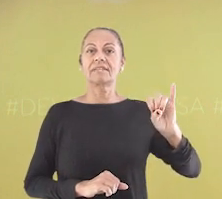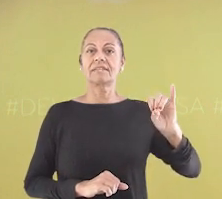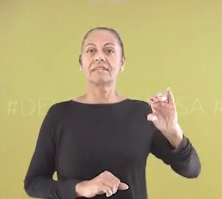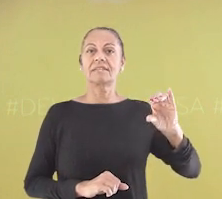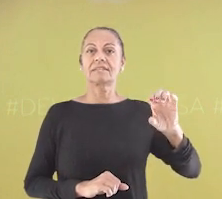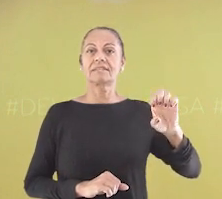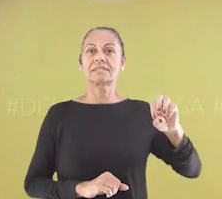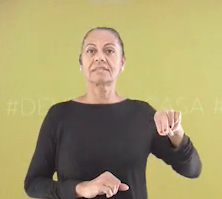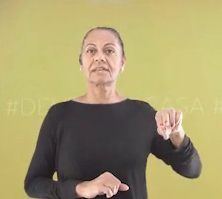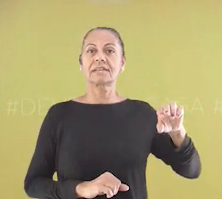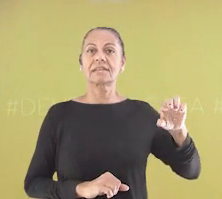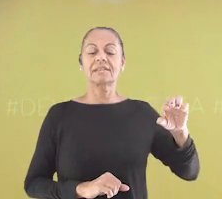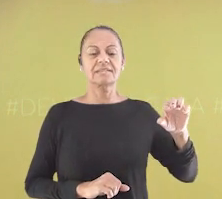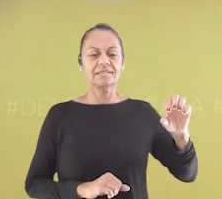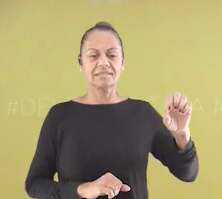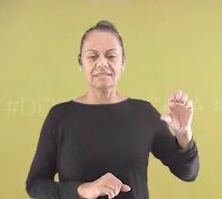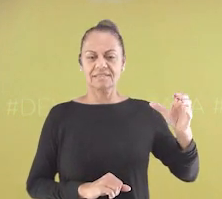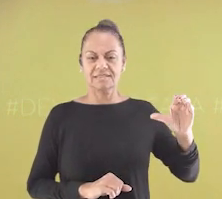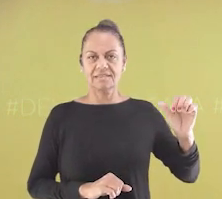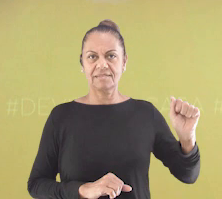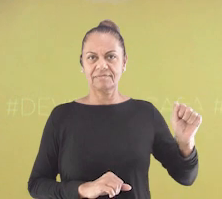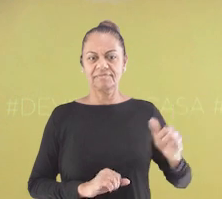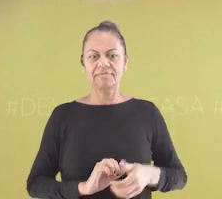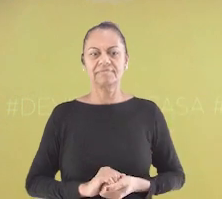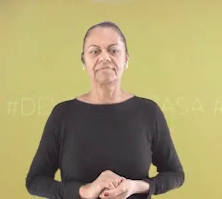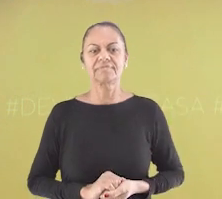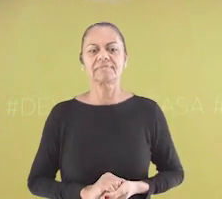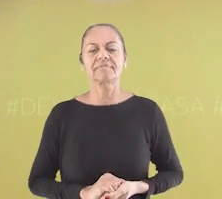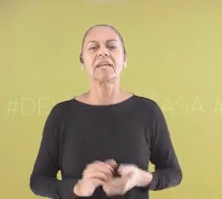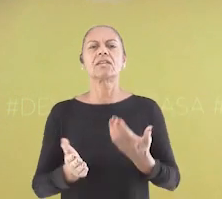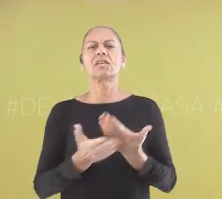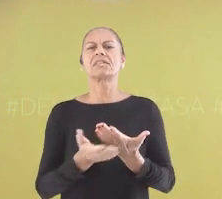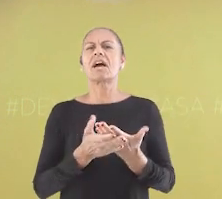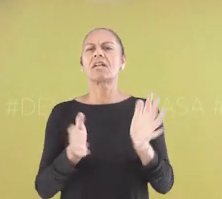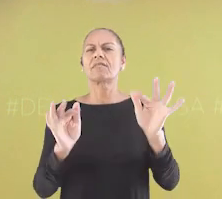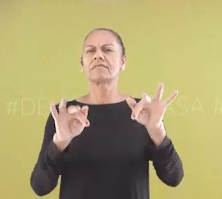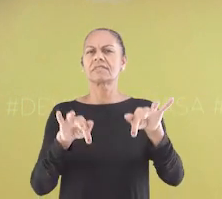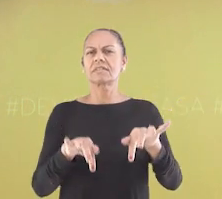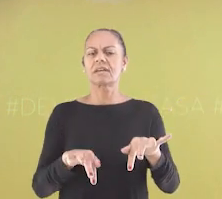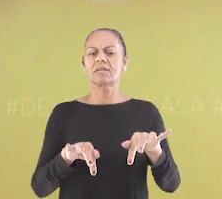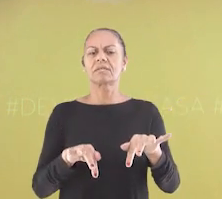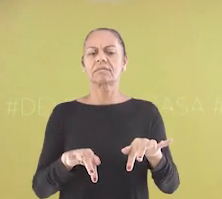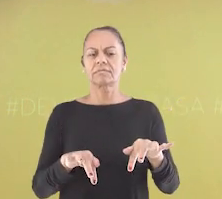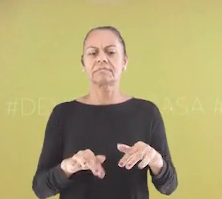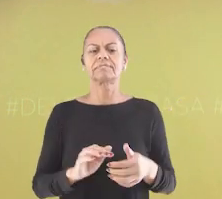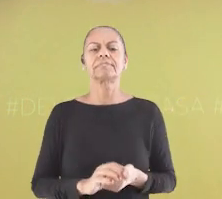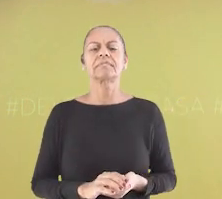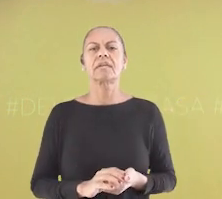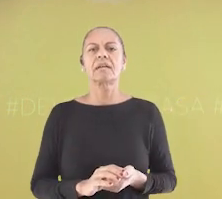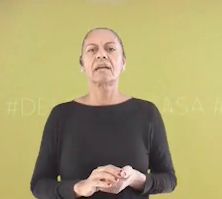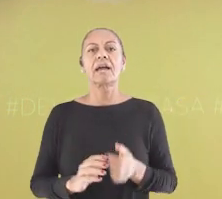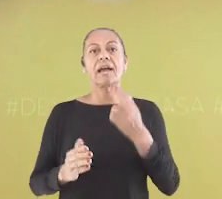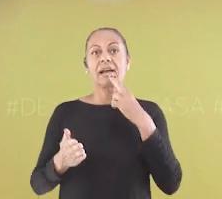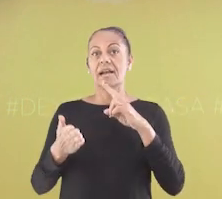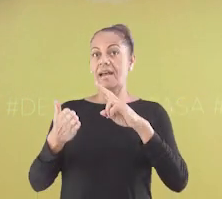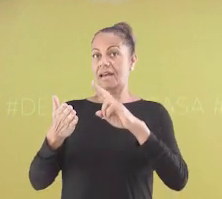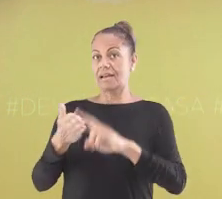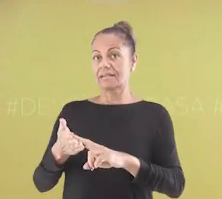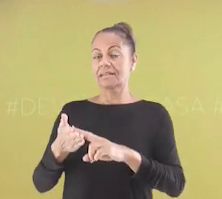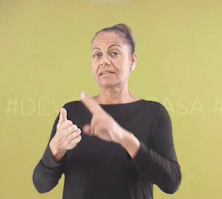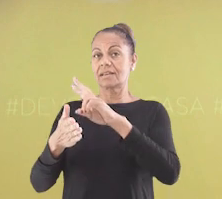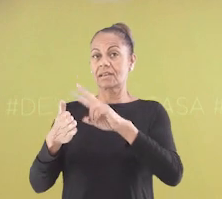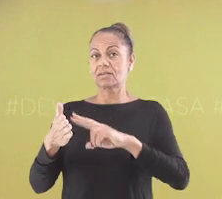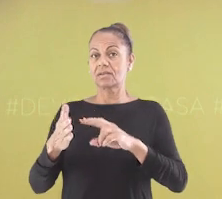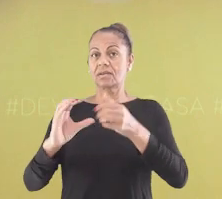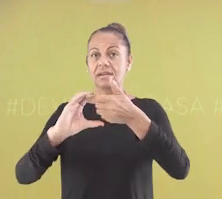universidades. Nossa aula chegou ao fim e nela aprendemos o que é a carta do leitor e as suas características, o que é o